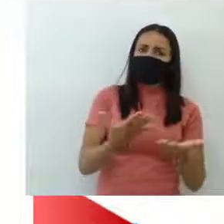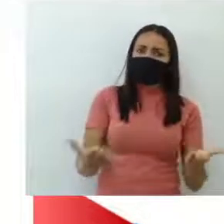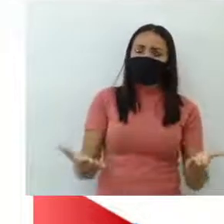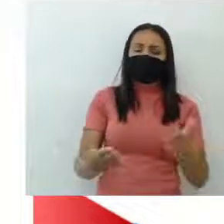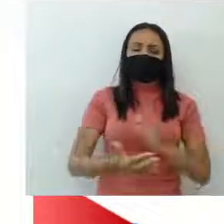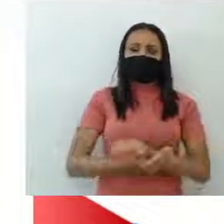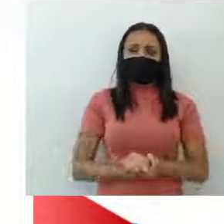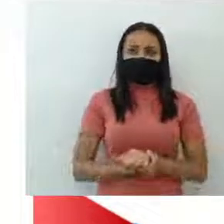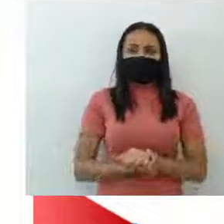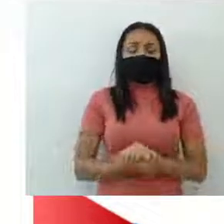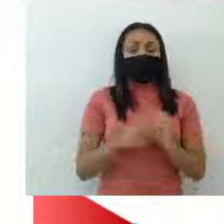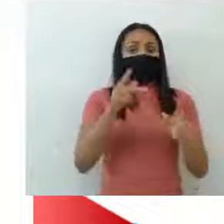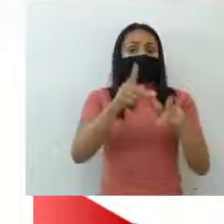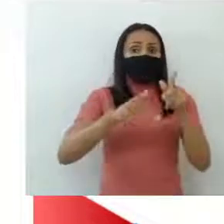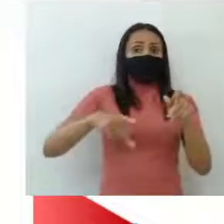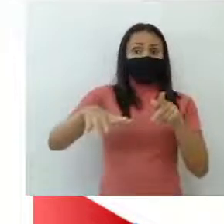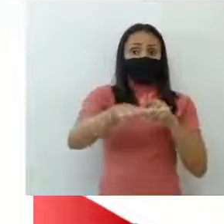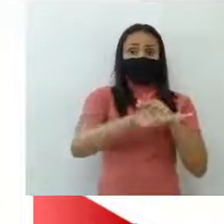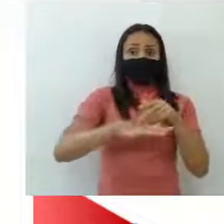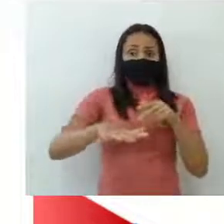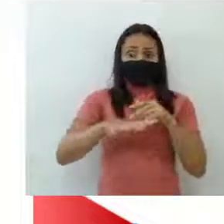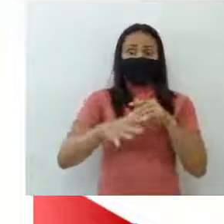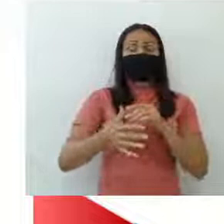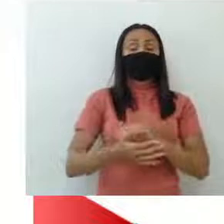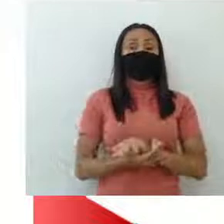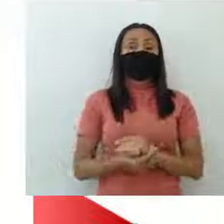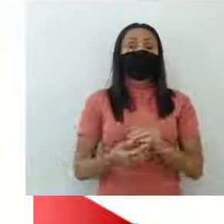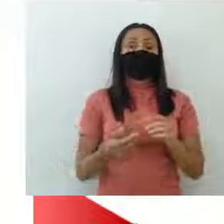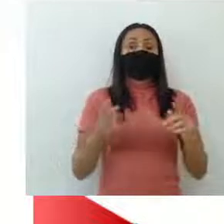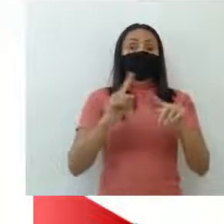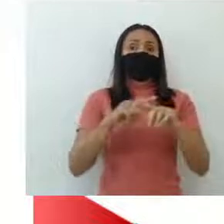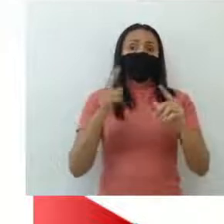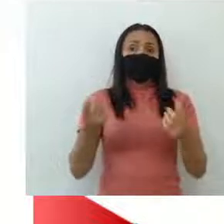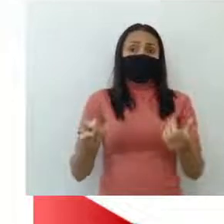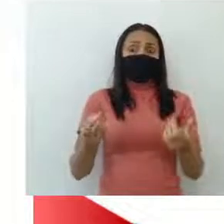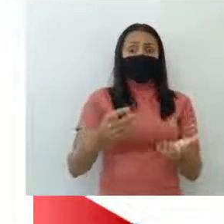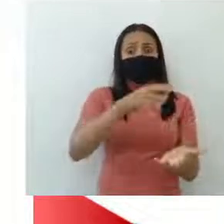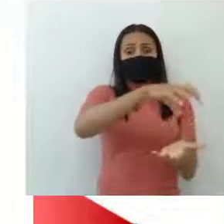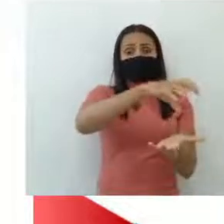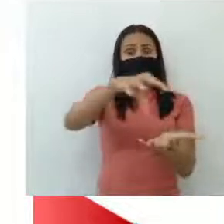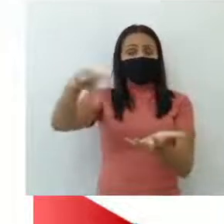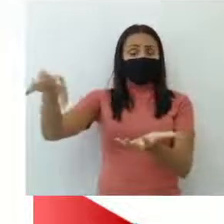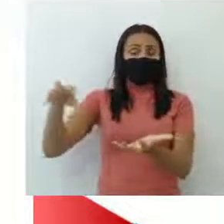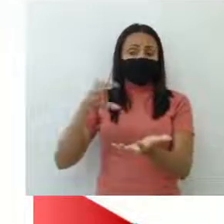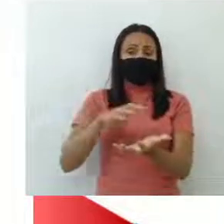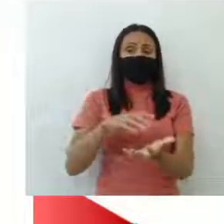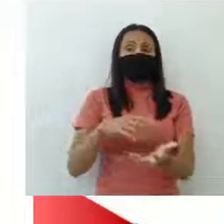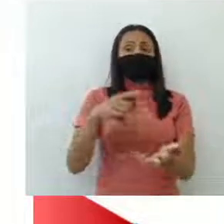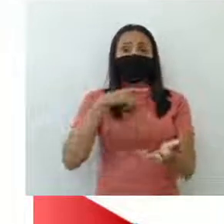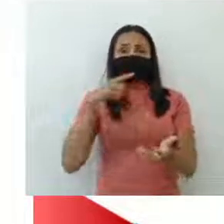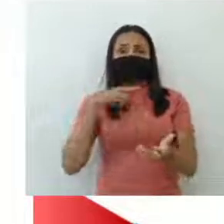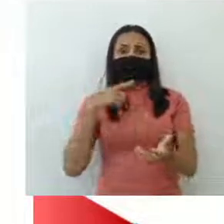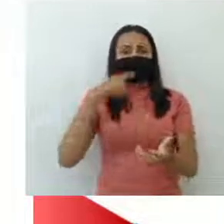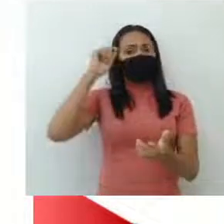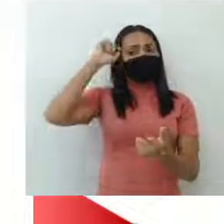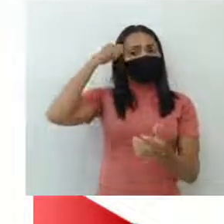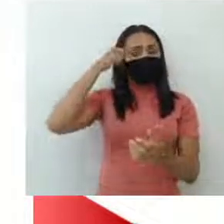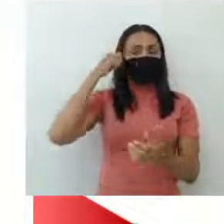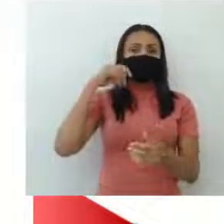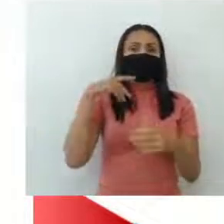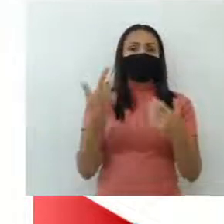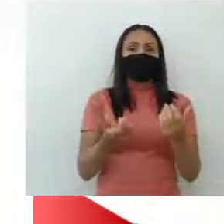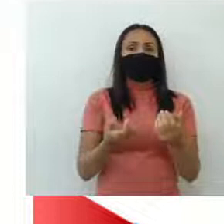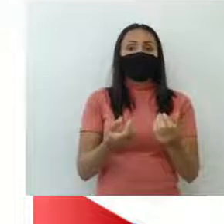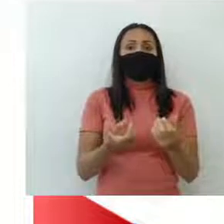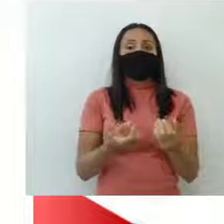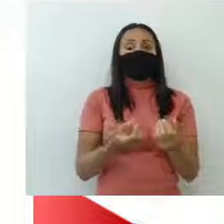com povos do litoral, né? Mas as regiões que mais forneceram escravos para o tráfico do